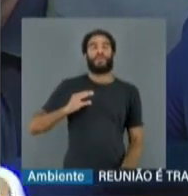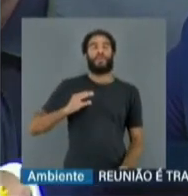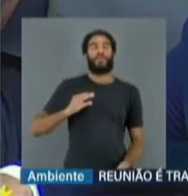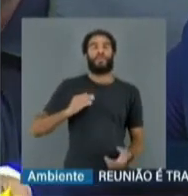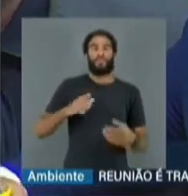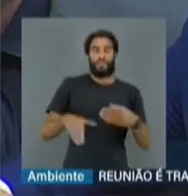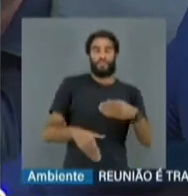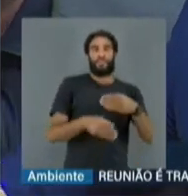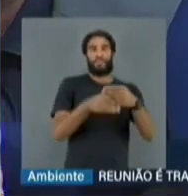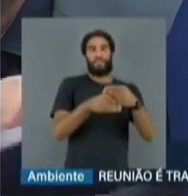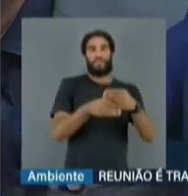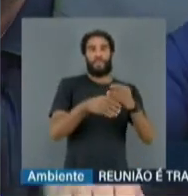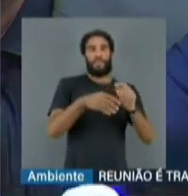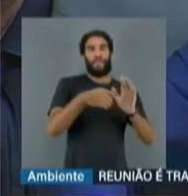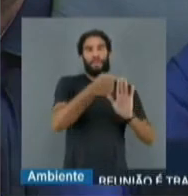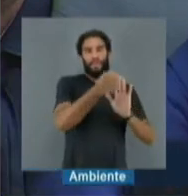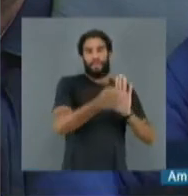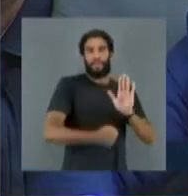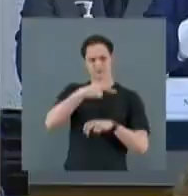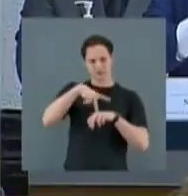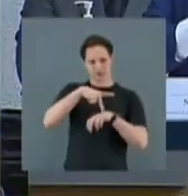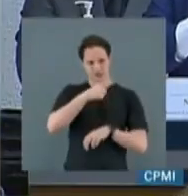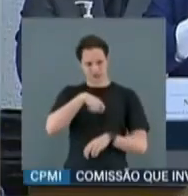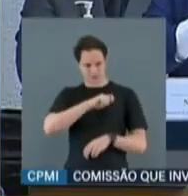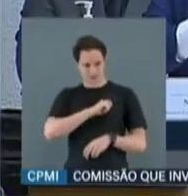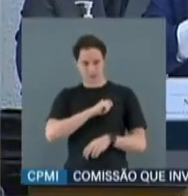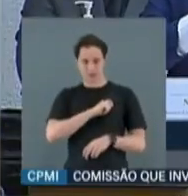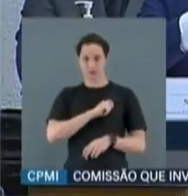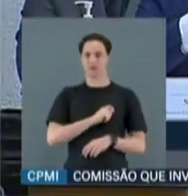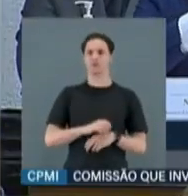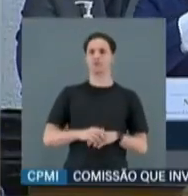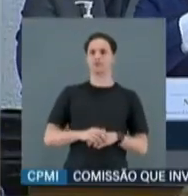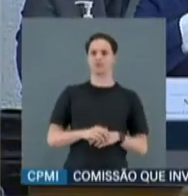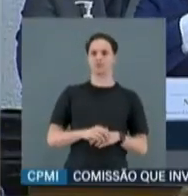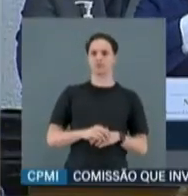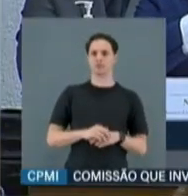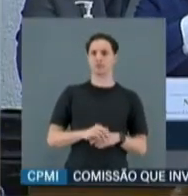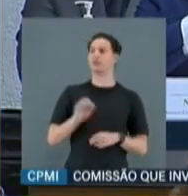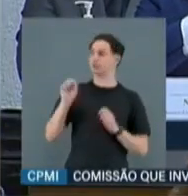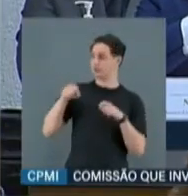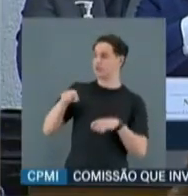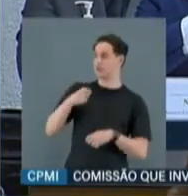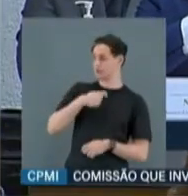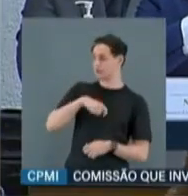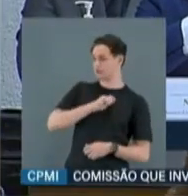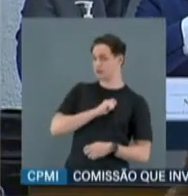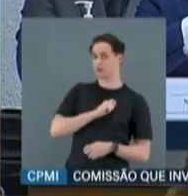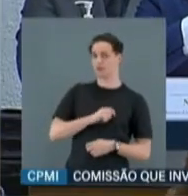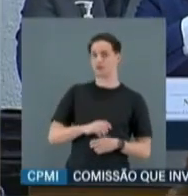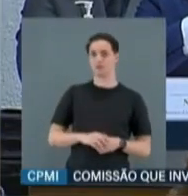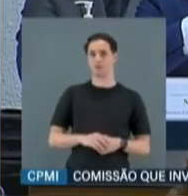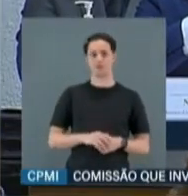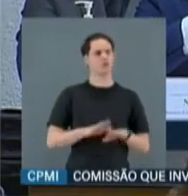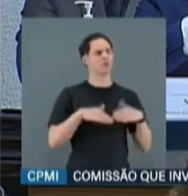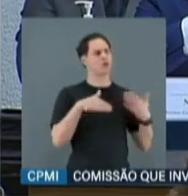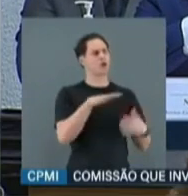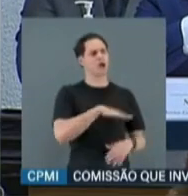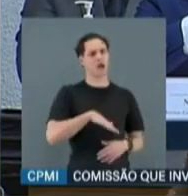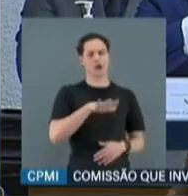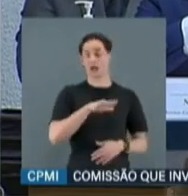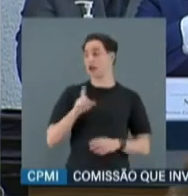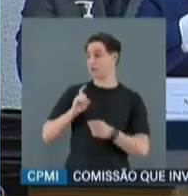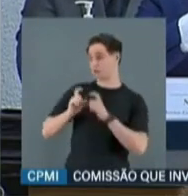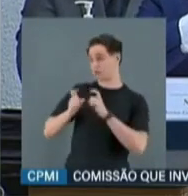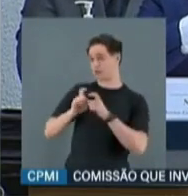agressão que ele teria cometido contra um frentista que se recusou a lavar uma viatura da PRF. E